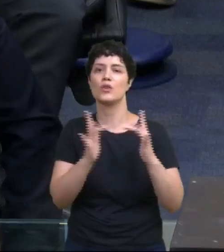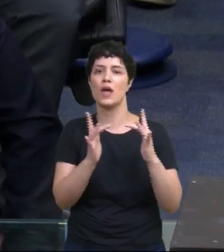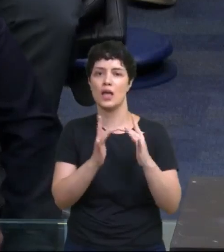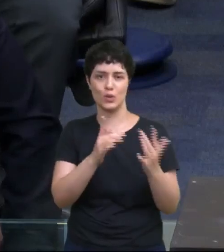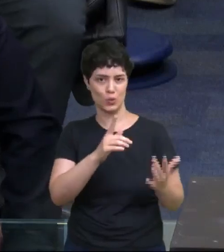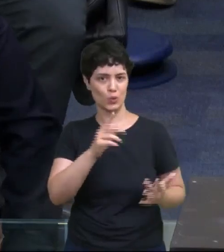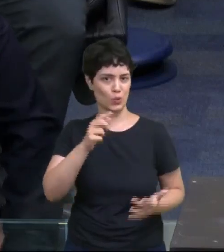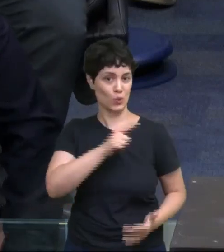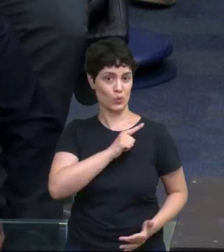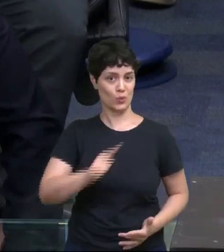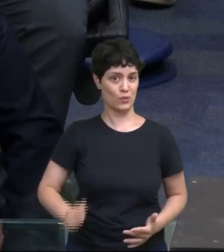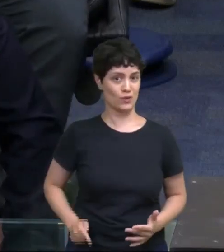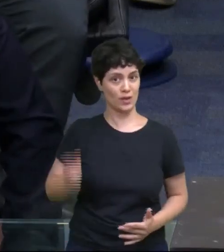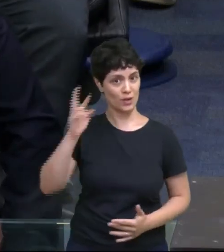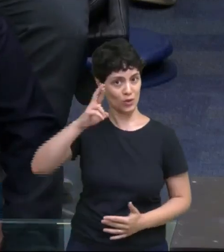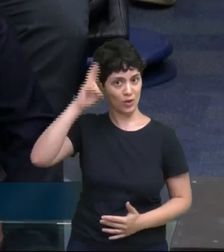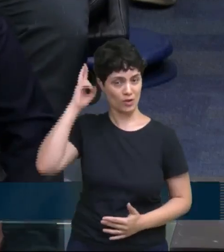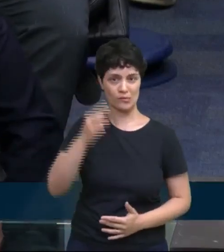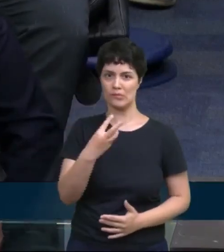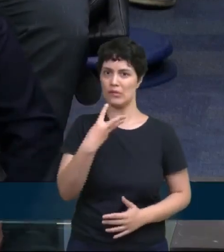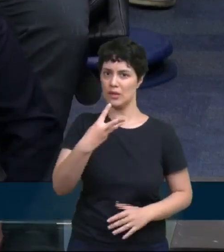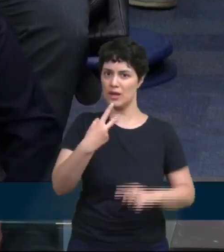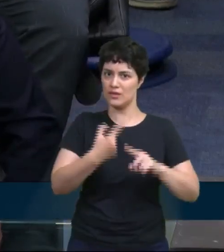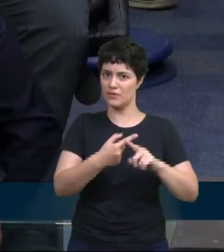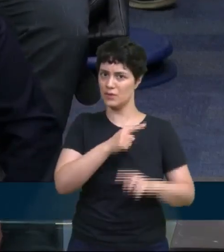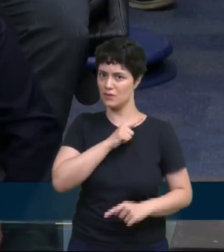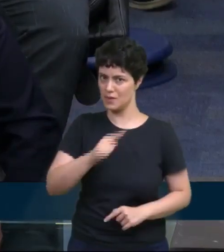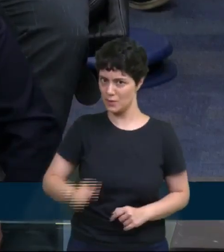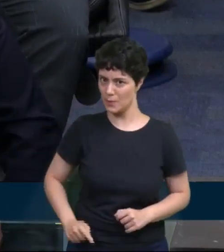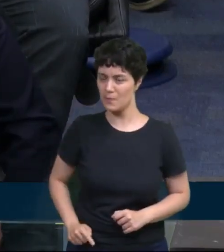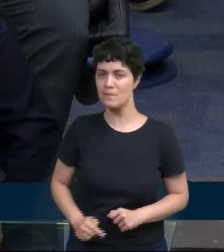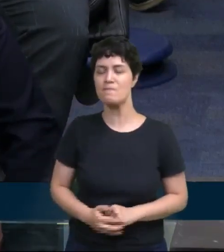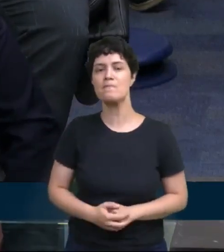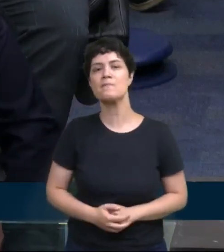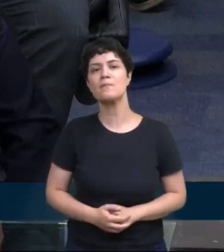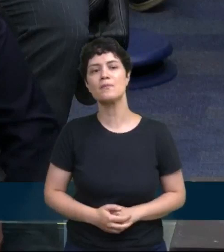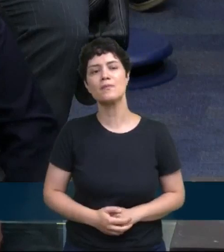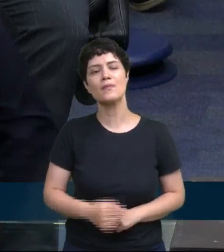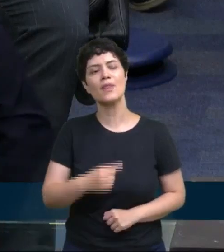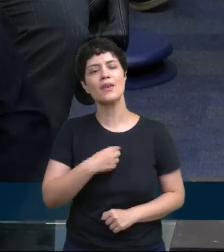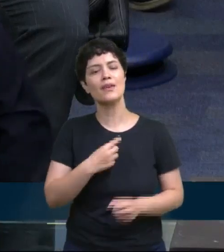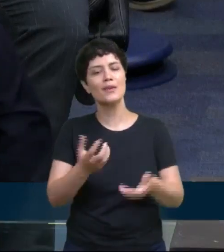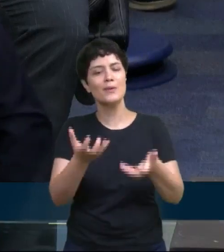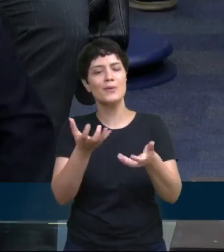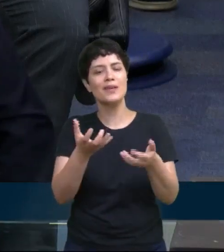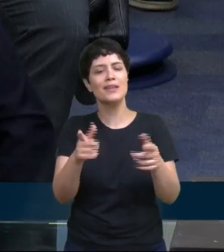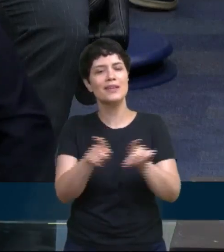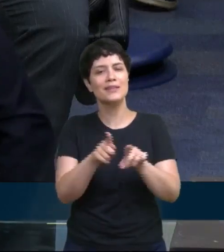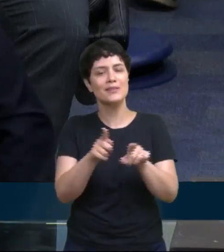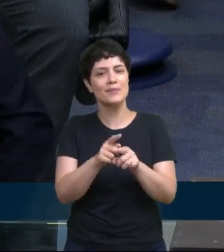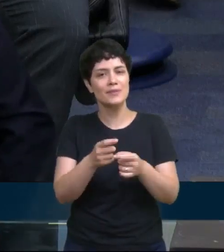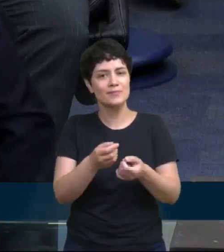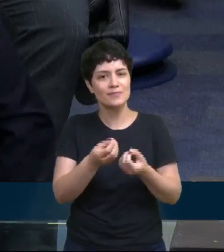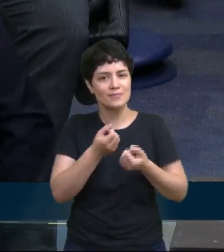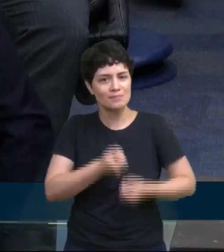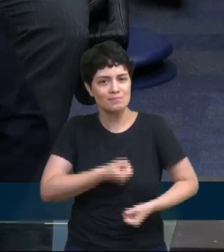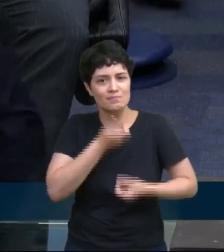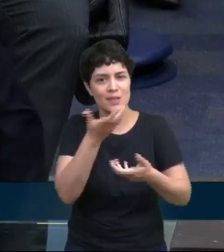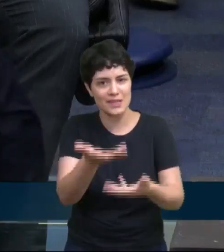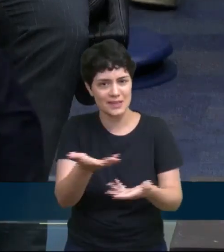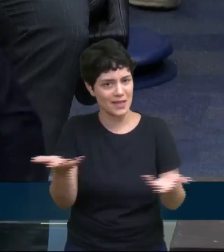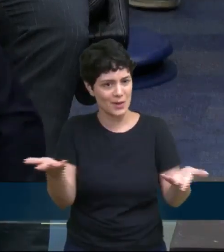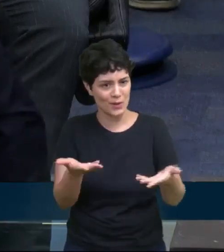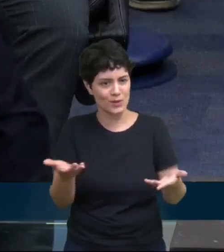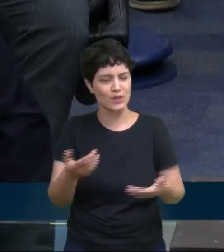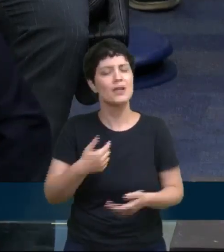estado por 3 mandatos. E eu quis também dar o meu depoimento aqui, e aliás,